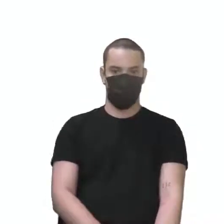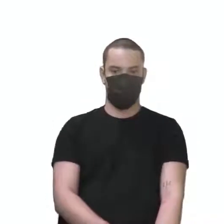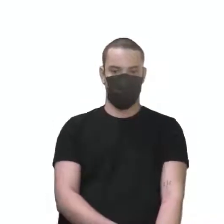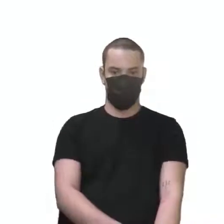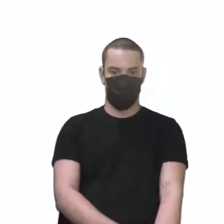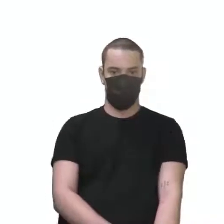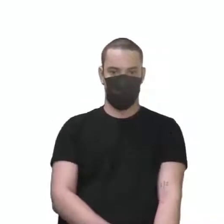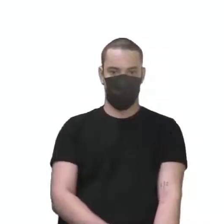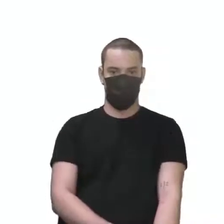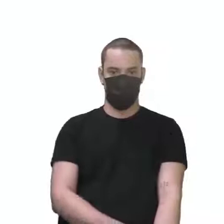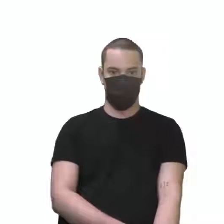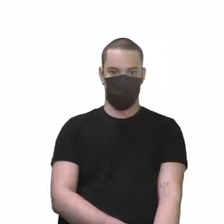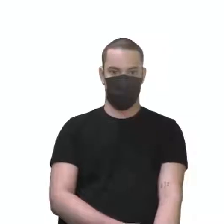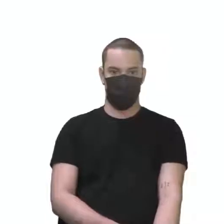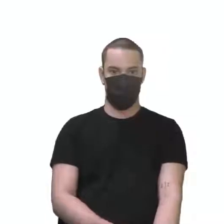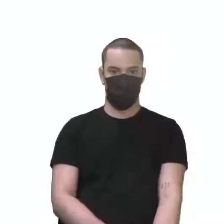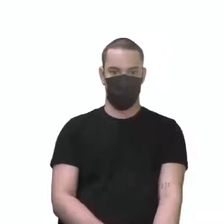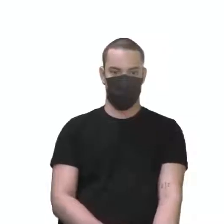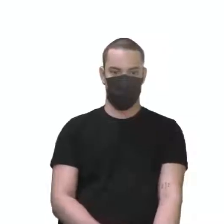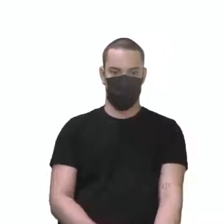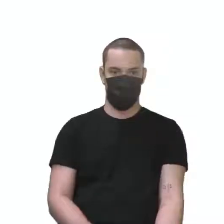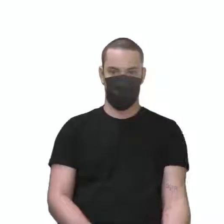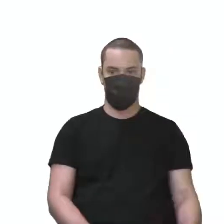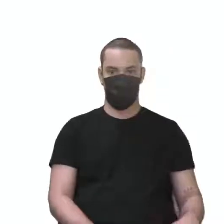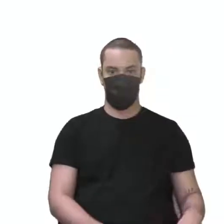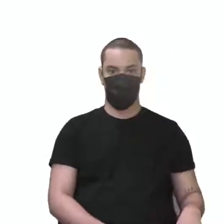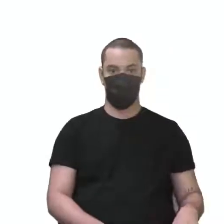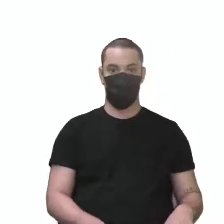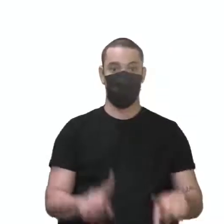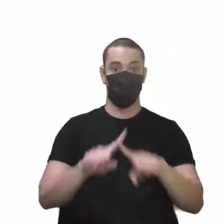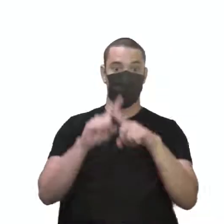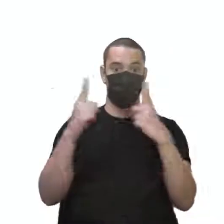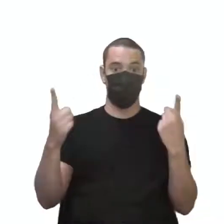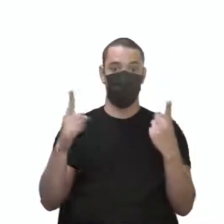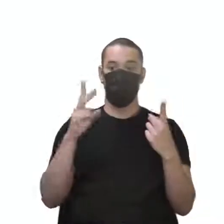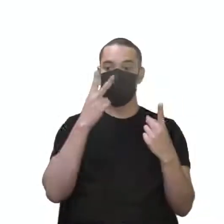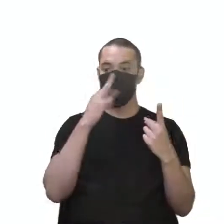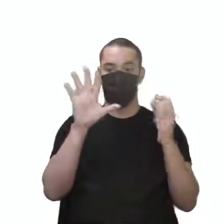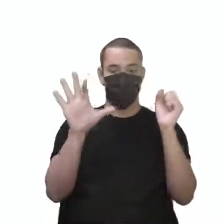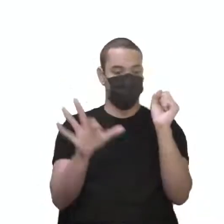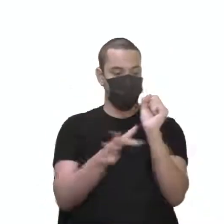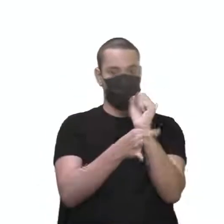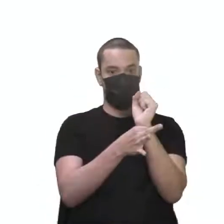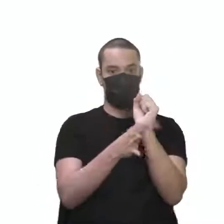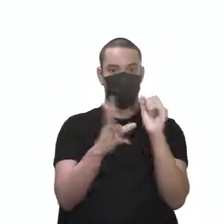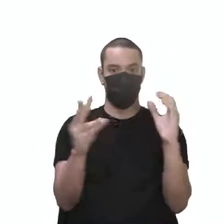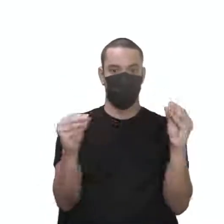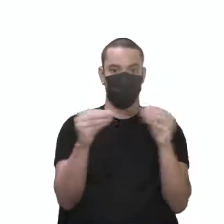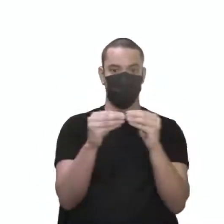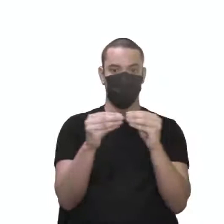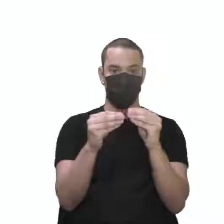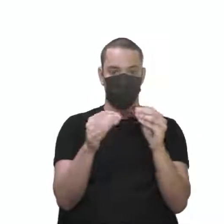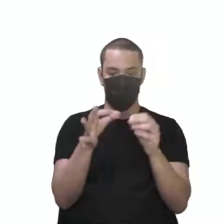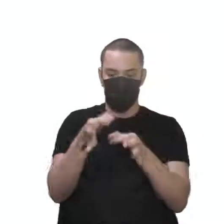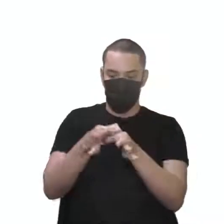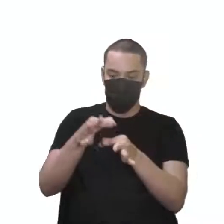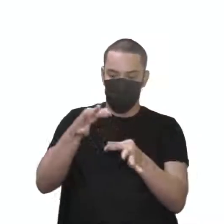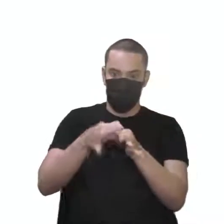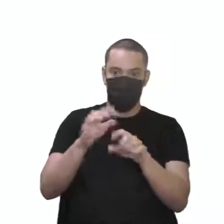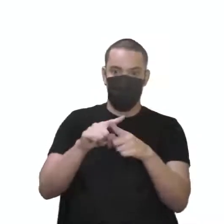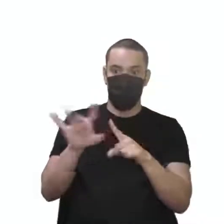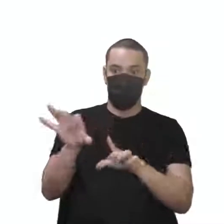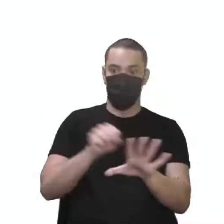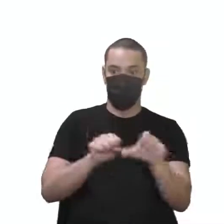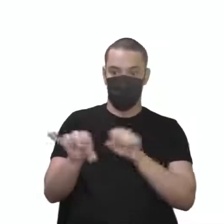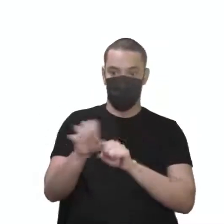um calo, um tumor. Só que é benéfico para esses vegetais porque eles vão começar a acumular certos nutrientes